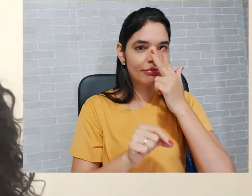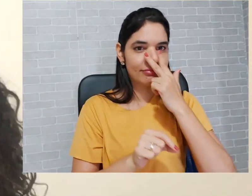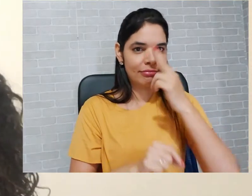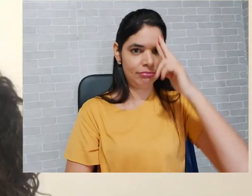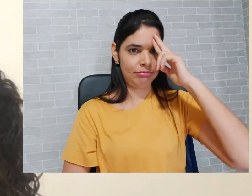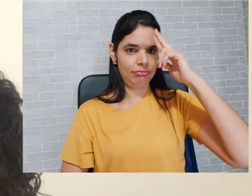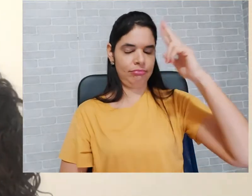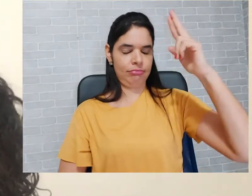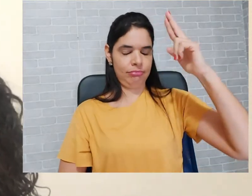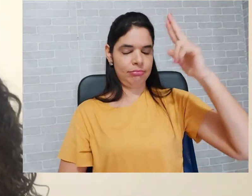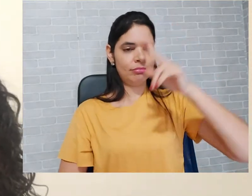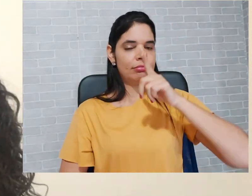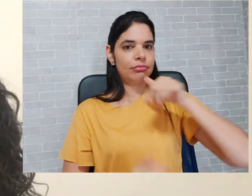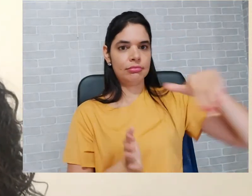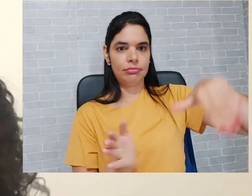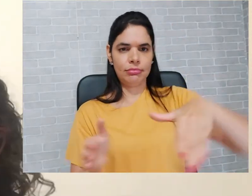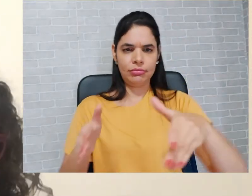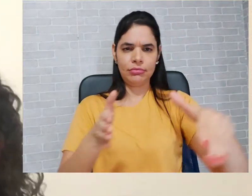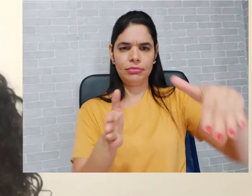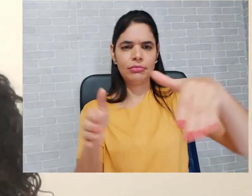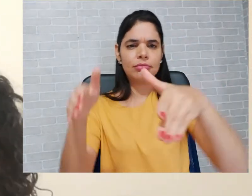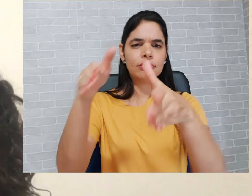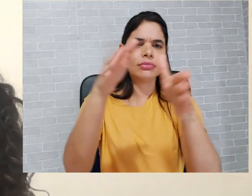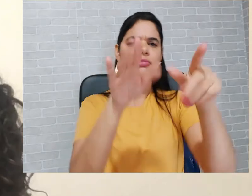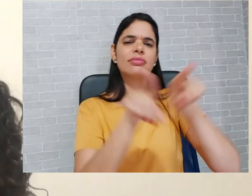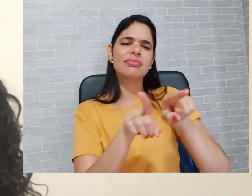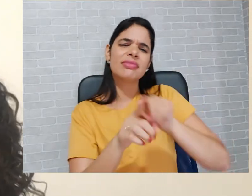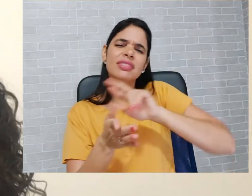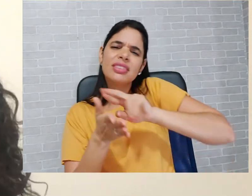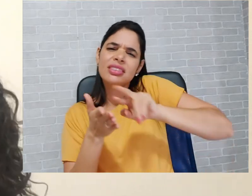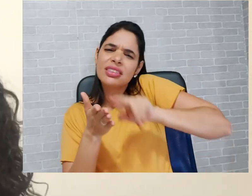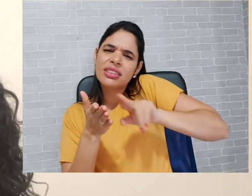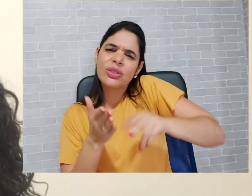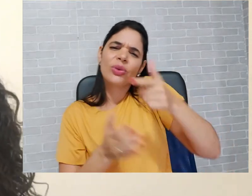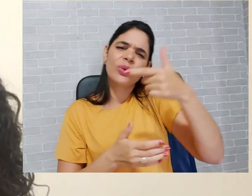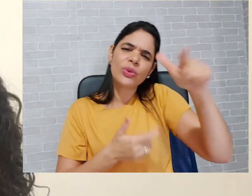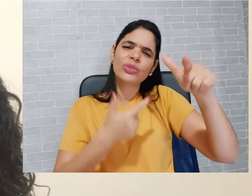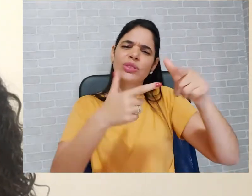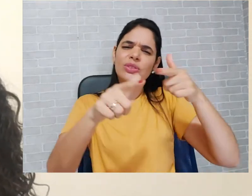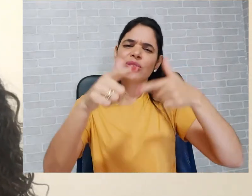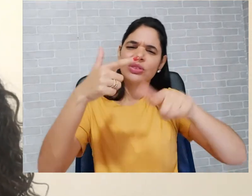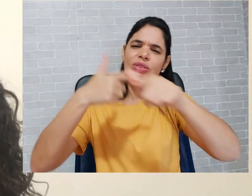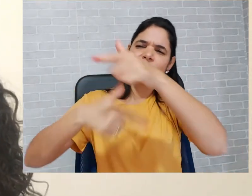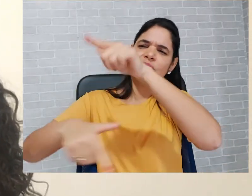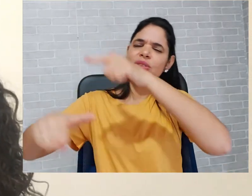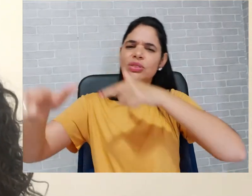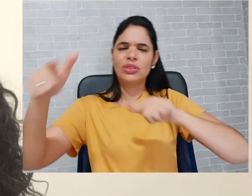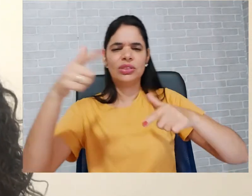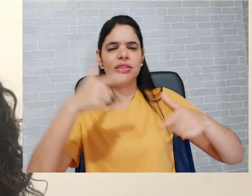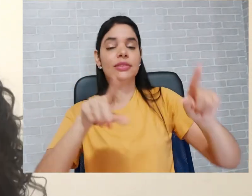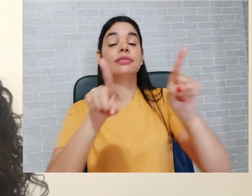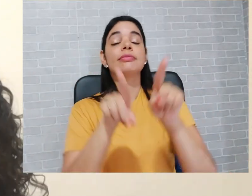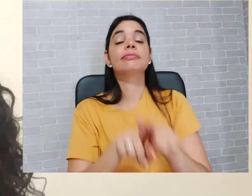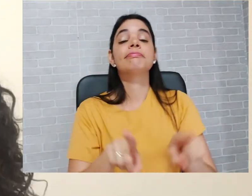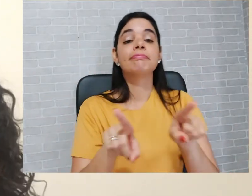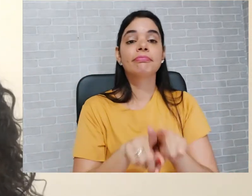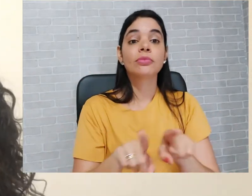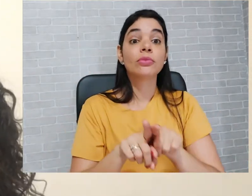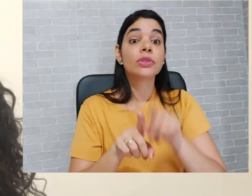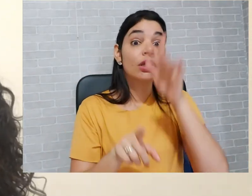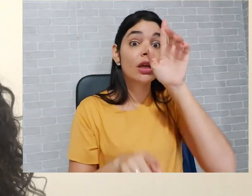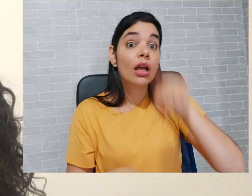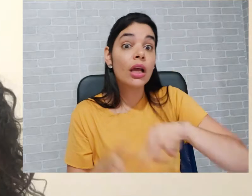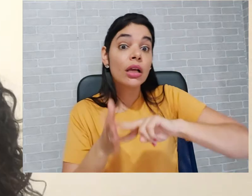dos rios. E o lobisomem. Também tem um outro personagem das lendas que é o